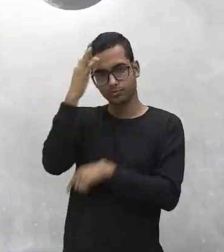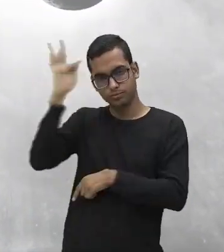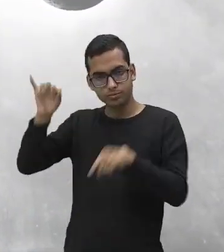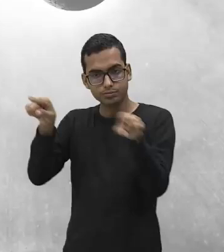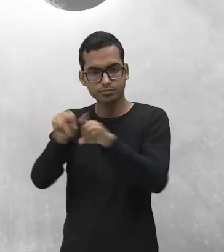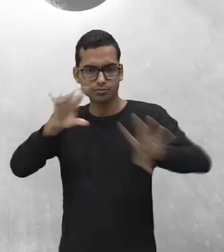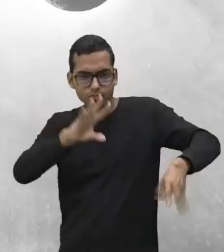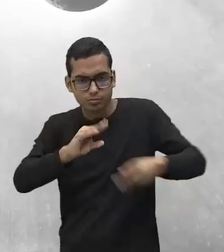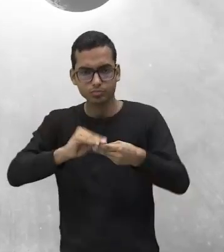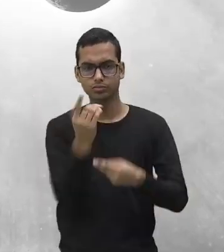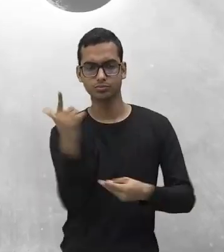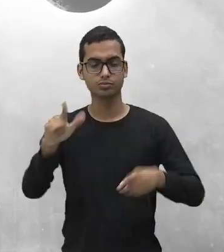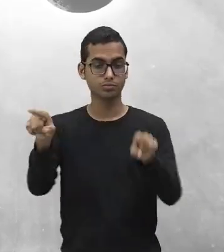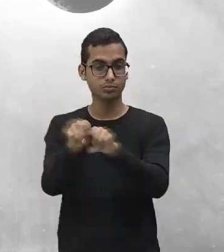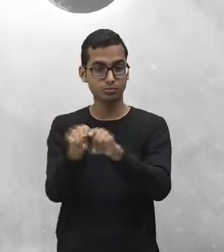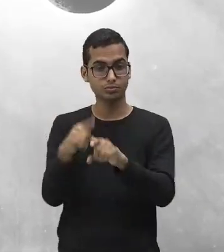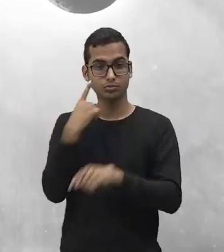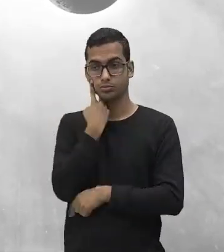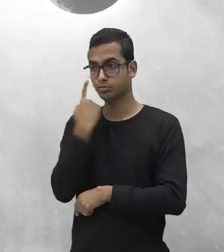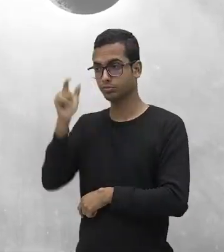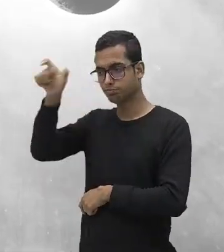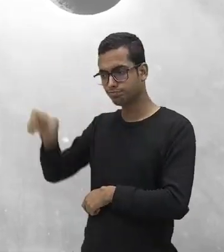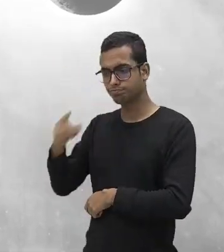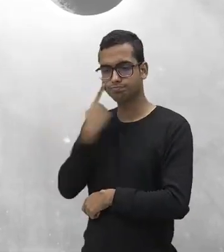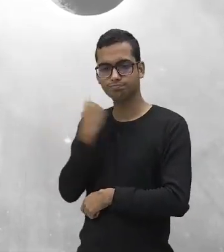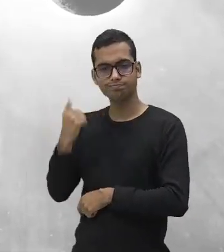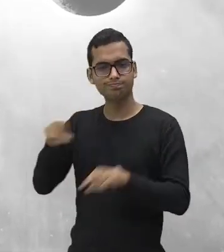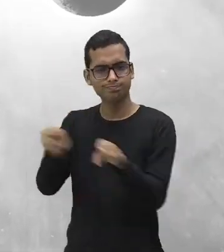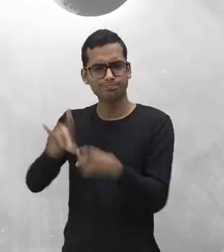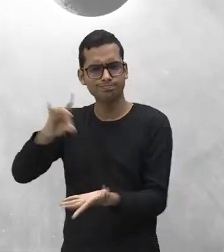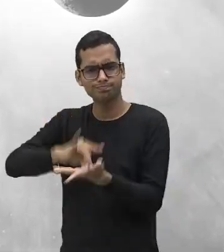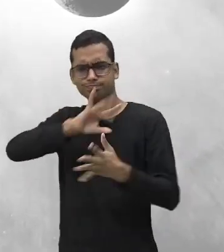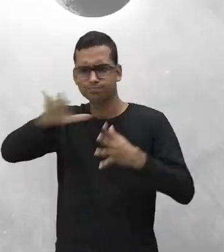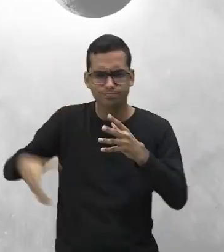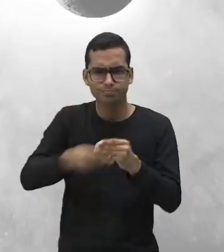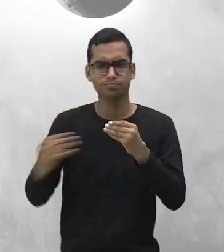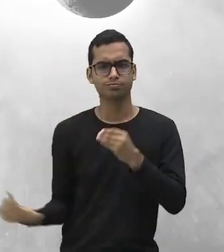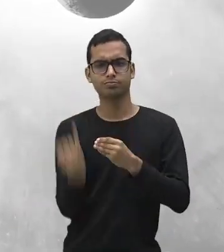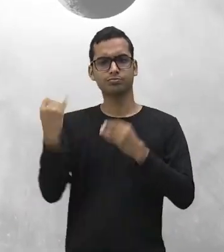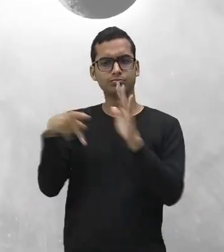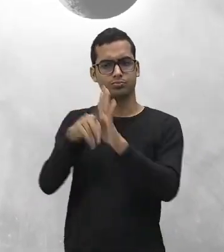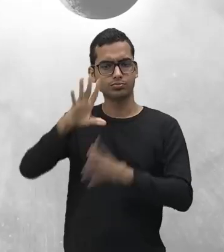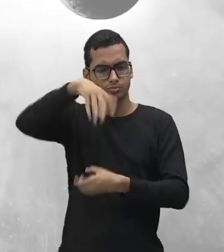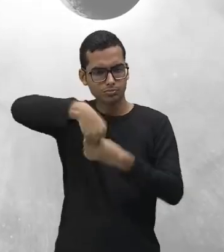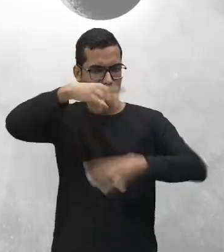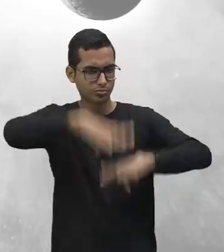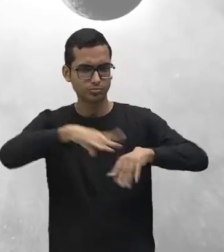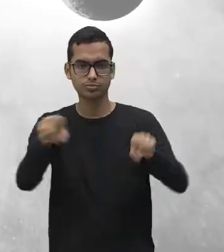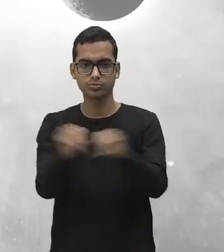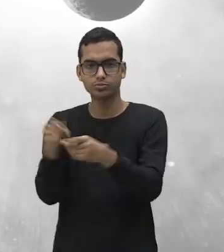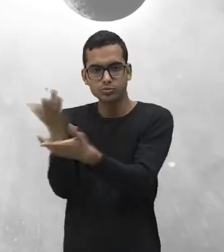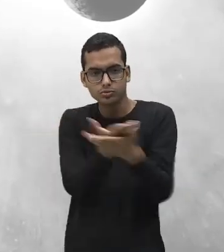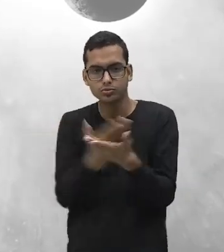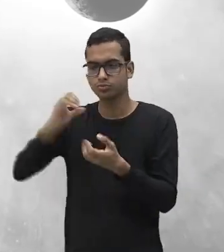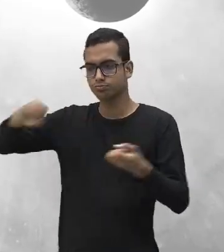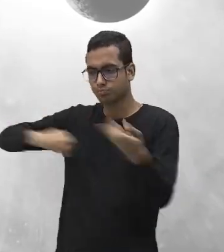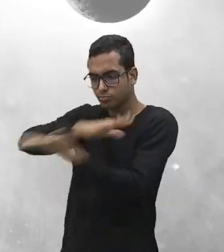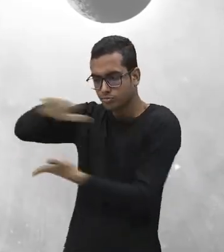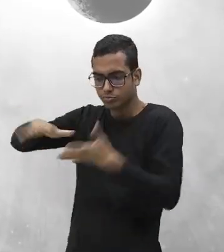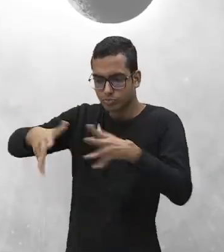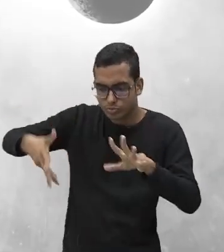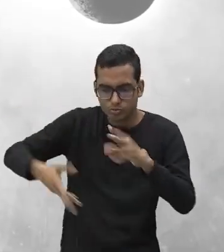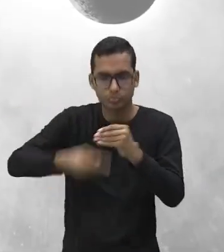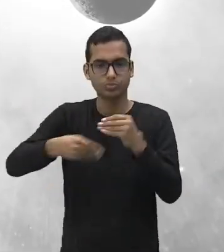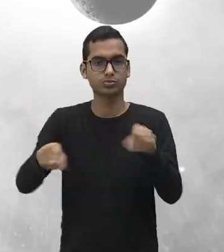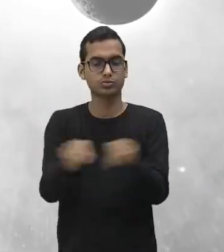sua filosofia, Tales de Mileto também fez importantes contribuições para a matemática e a astronomia. Ele foi o primeiro